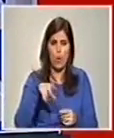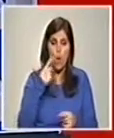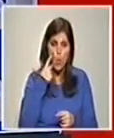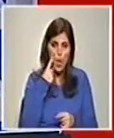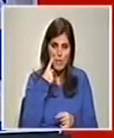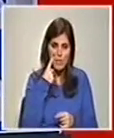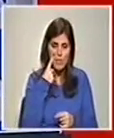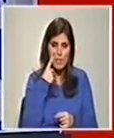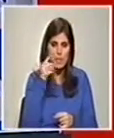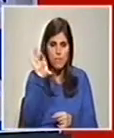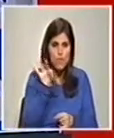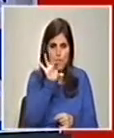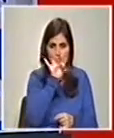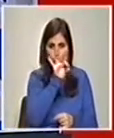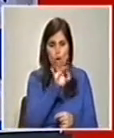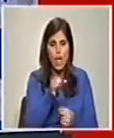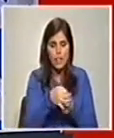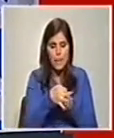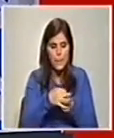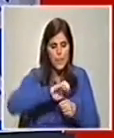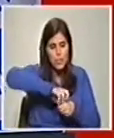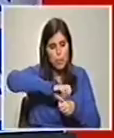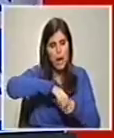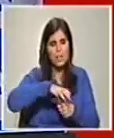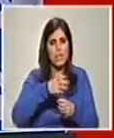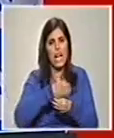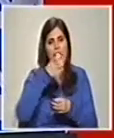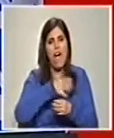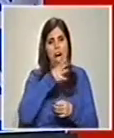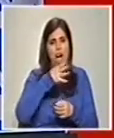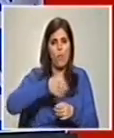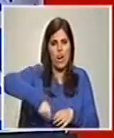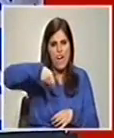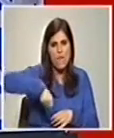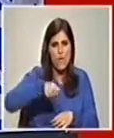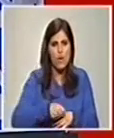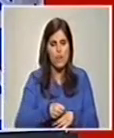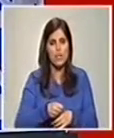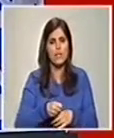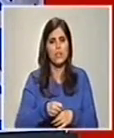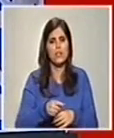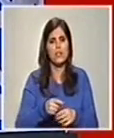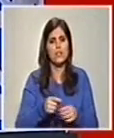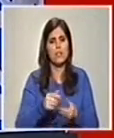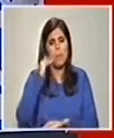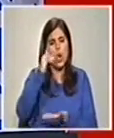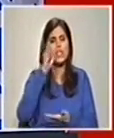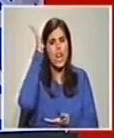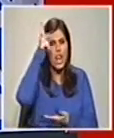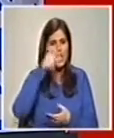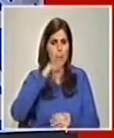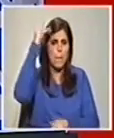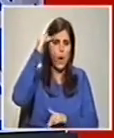e coleciona as tampinhas de plástico das garrafas de água, dos garrafões, dos pacotes de leite, dos pacotes de